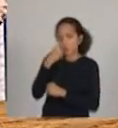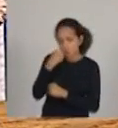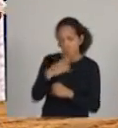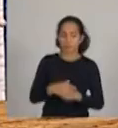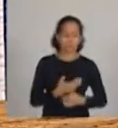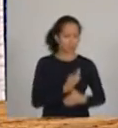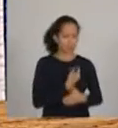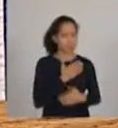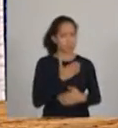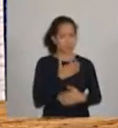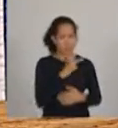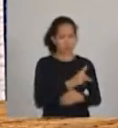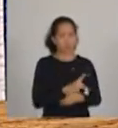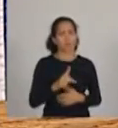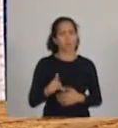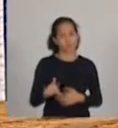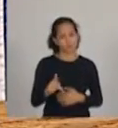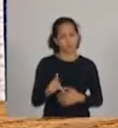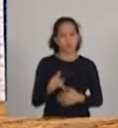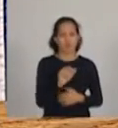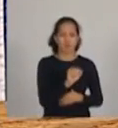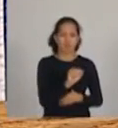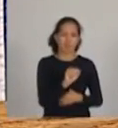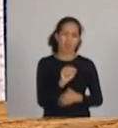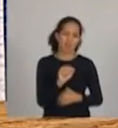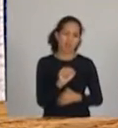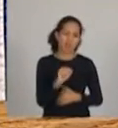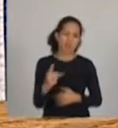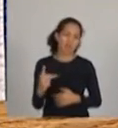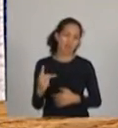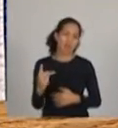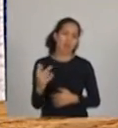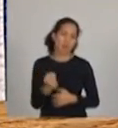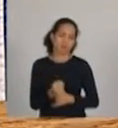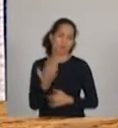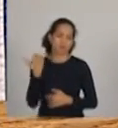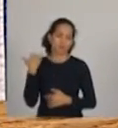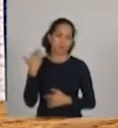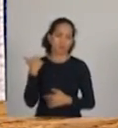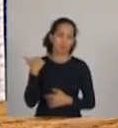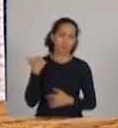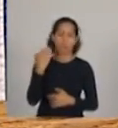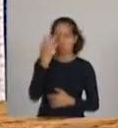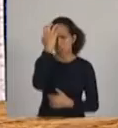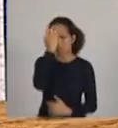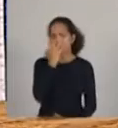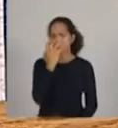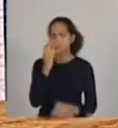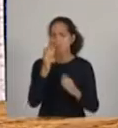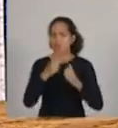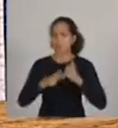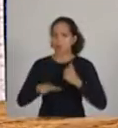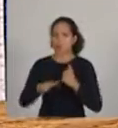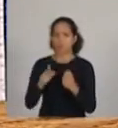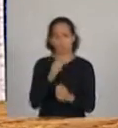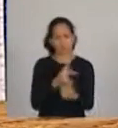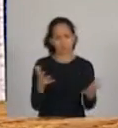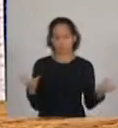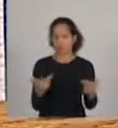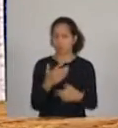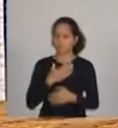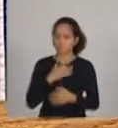que é até professora, ela se aposentou há pouco tempo, professora aposentada da UFES, uma pessoa seríssima, uma excelente professora, foi